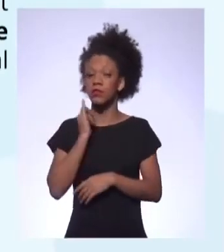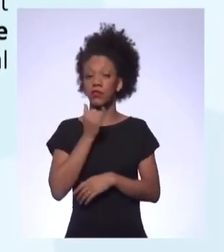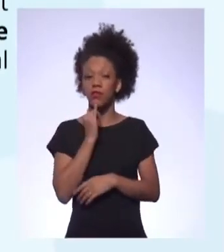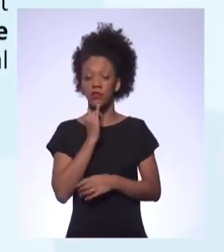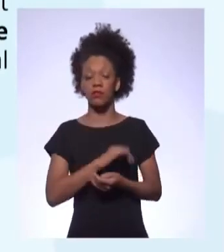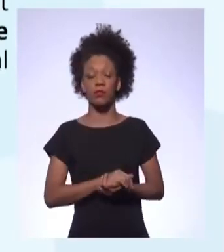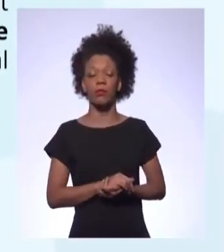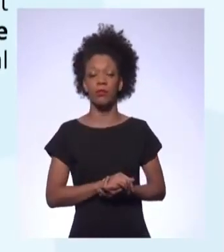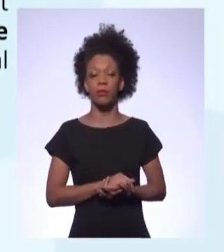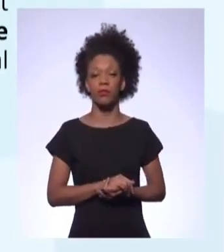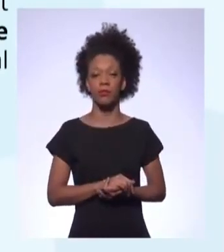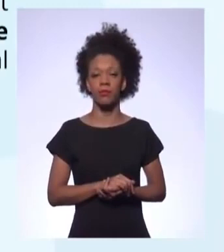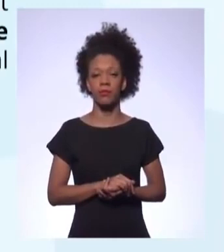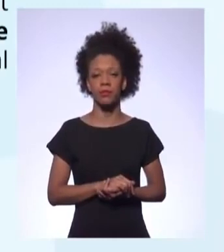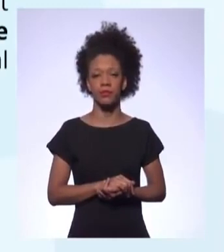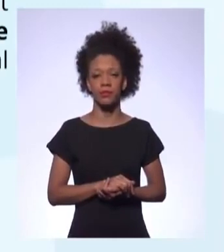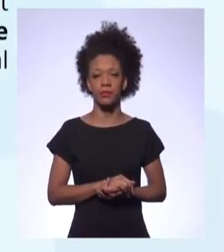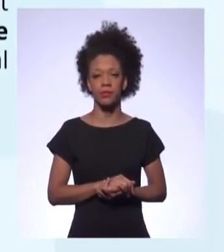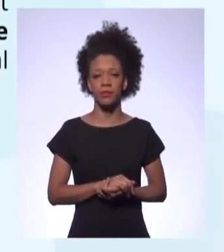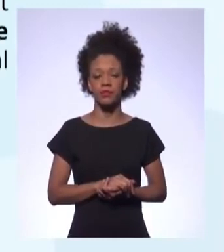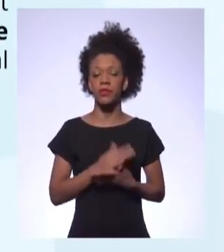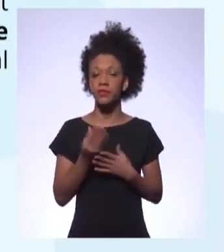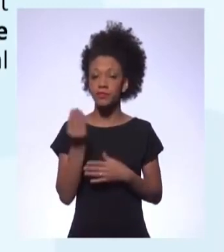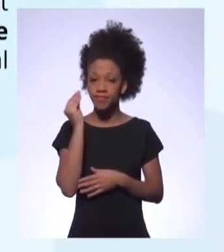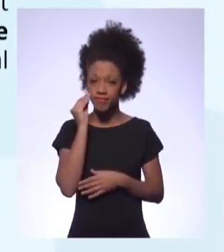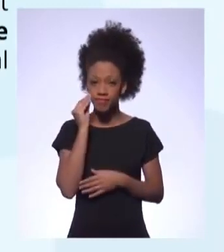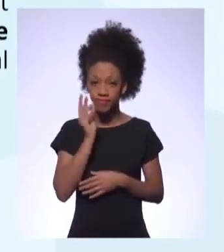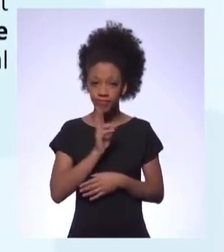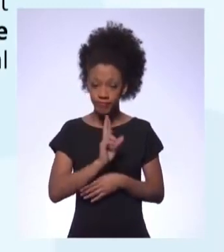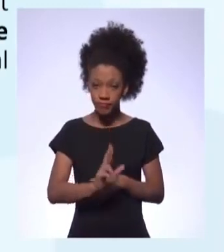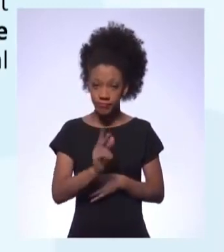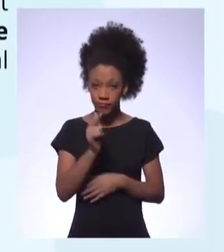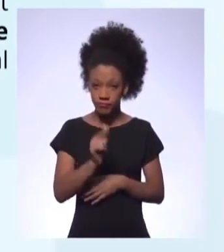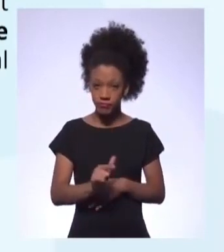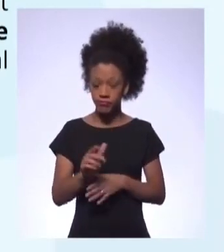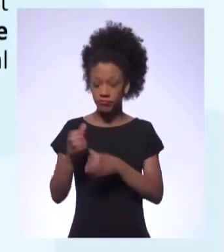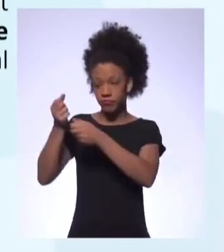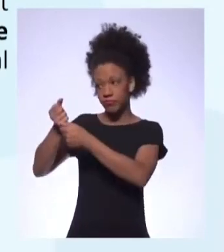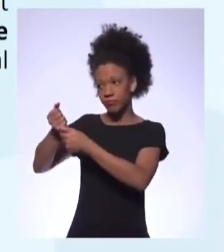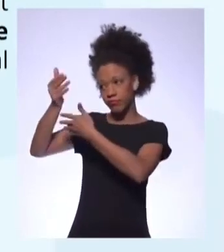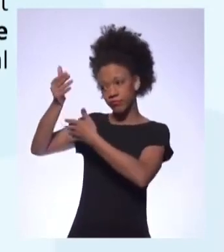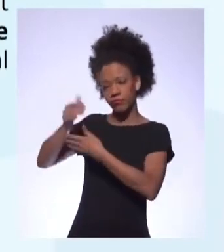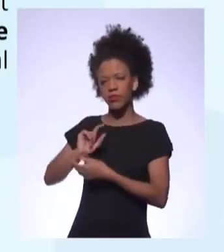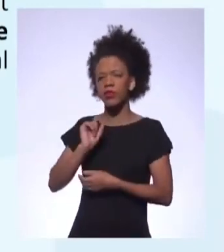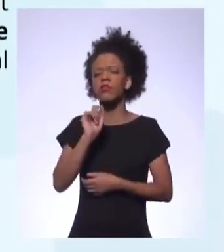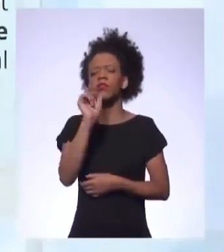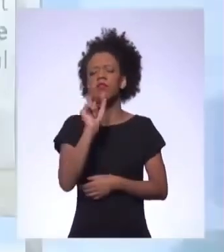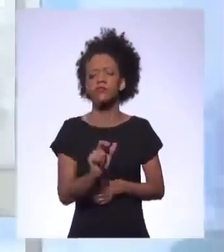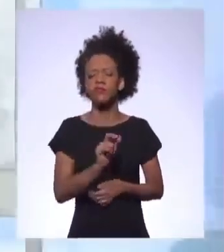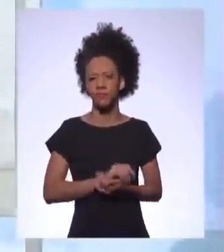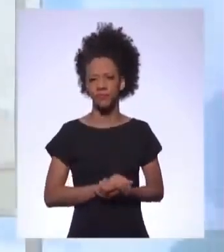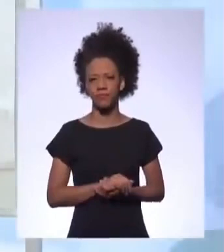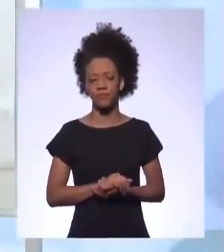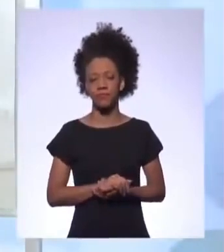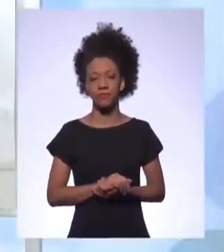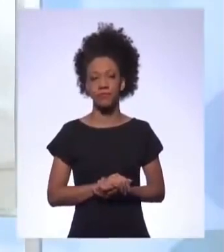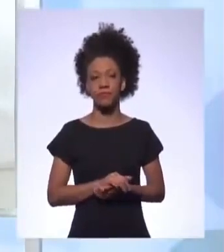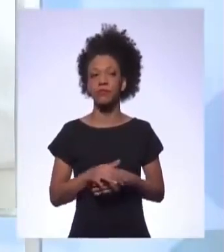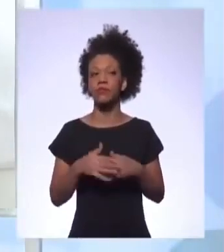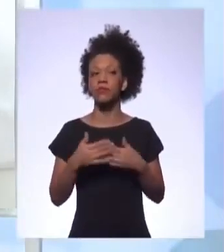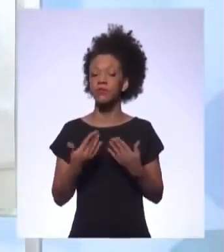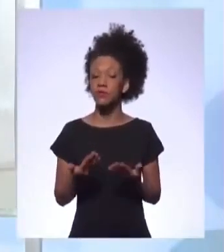try to answer again in the chat. e tente responder novamente no chat. Who are you? Quem é você? Então, gente,